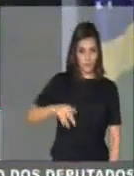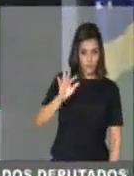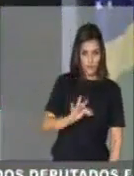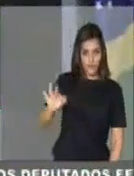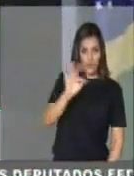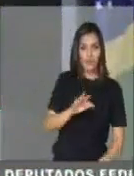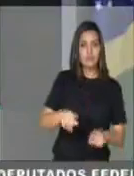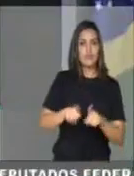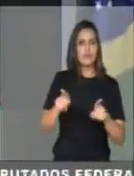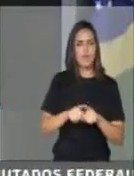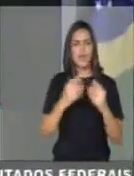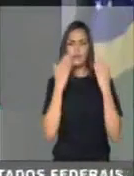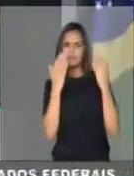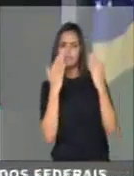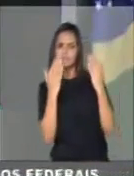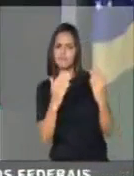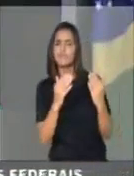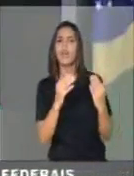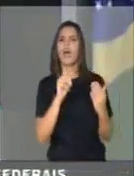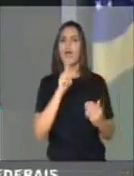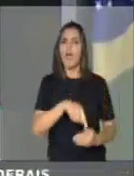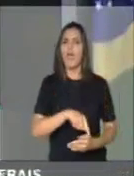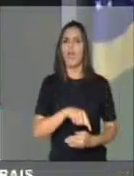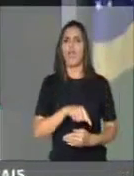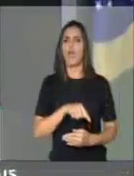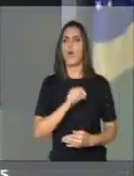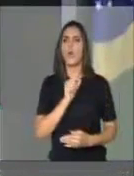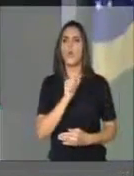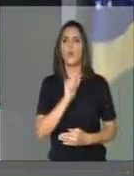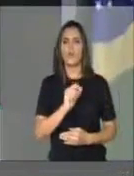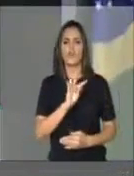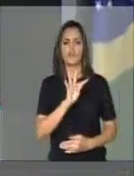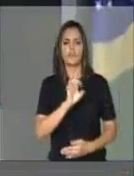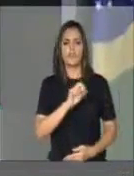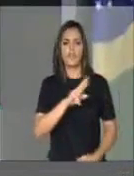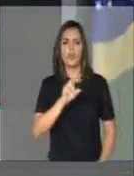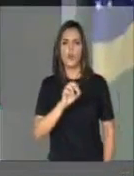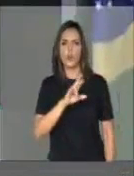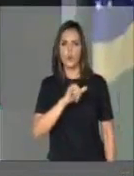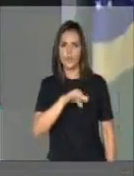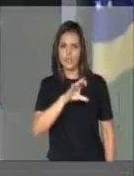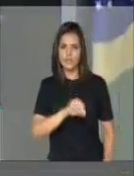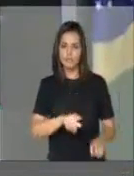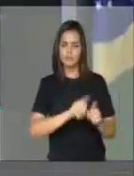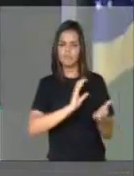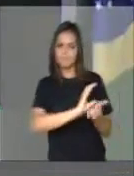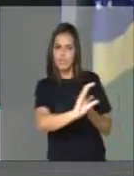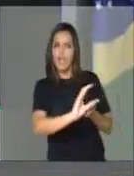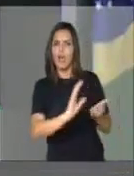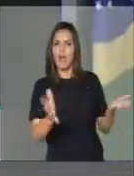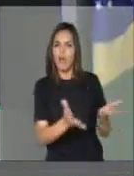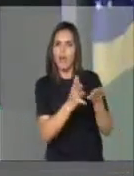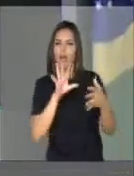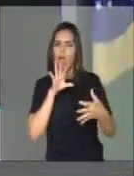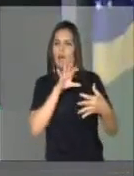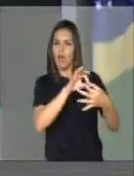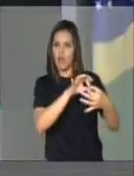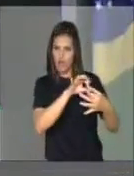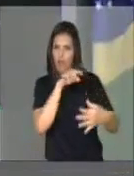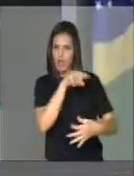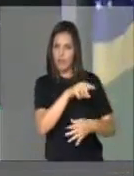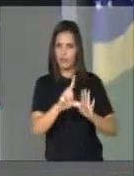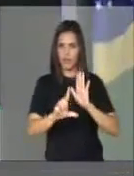mediante indicação de ativos sujeitos à indisponibilidade em razões de terrorismo, seu financiamento ou atos